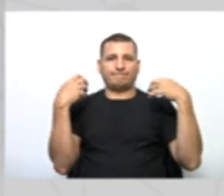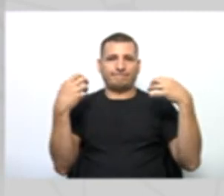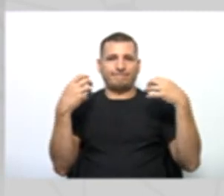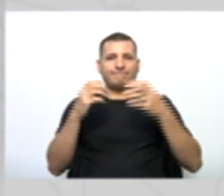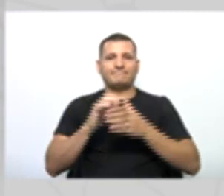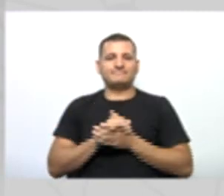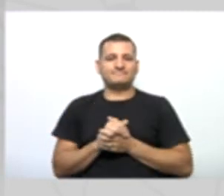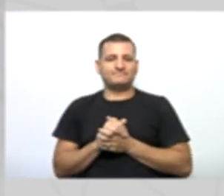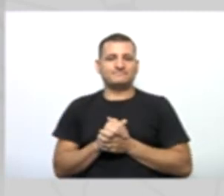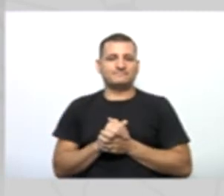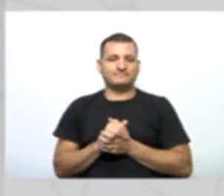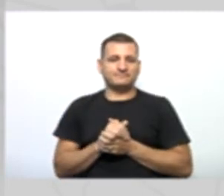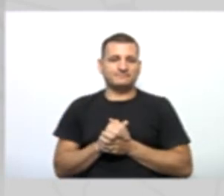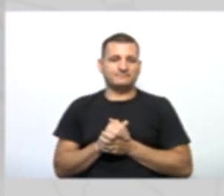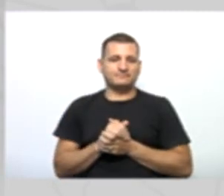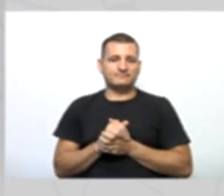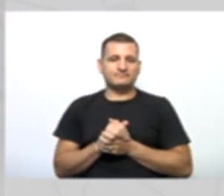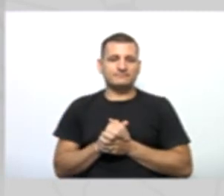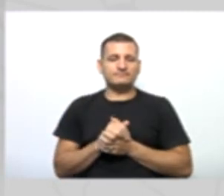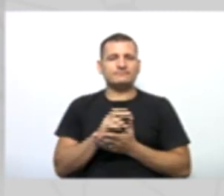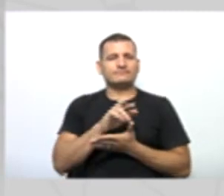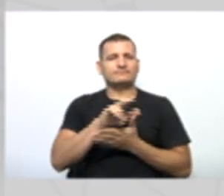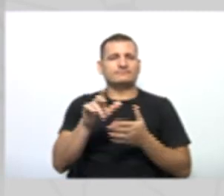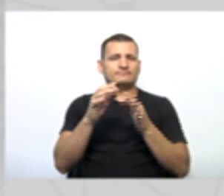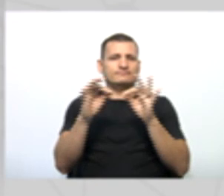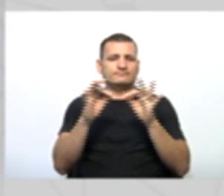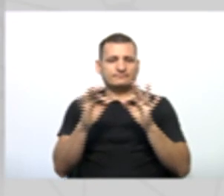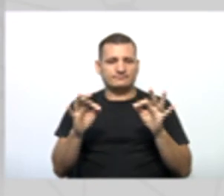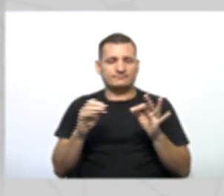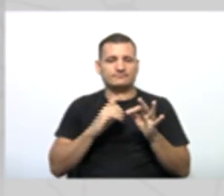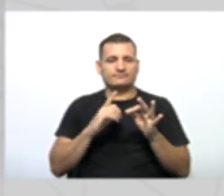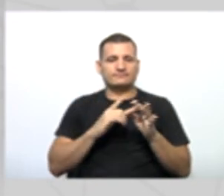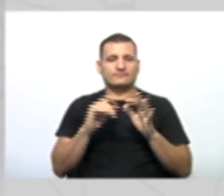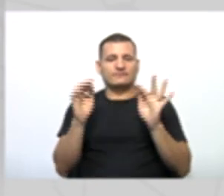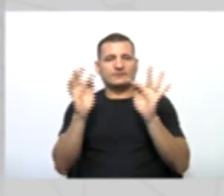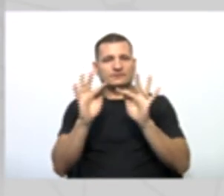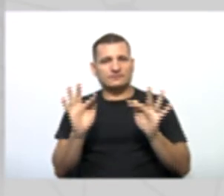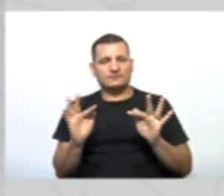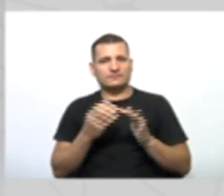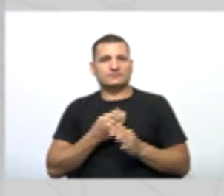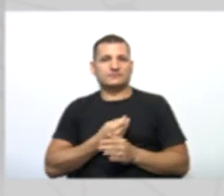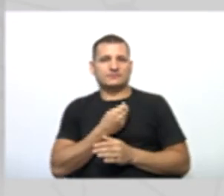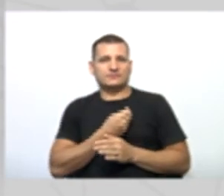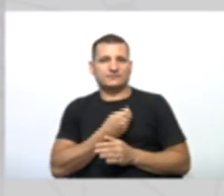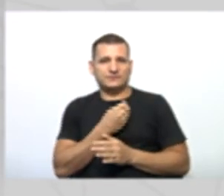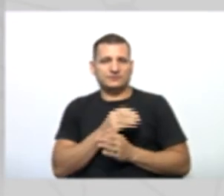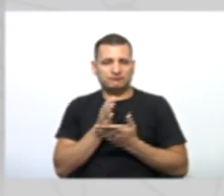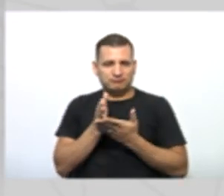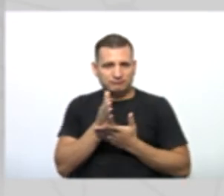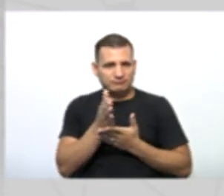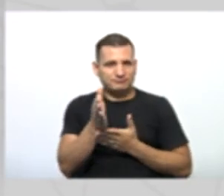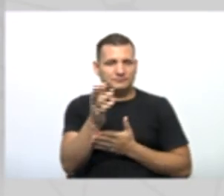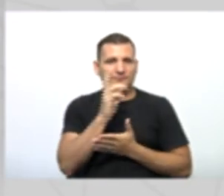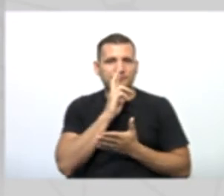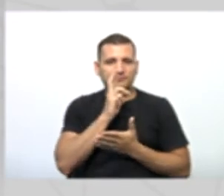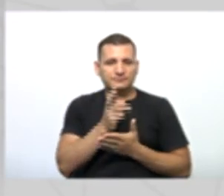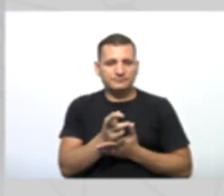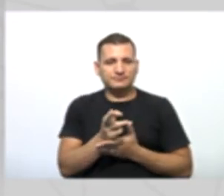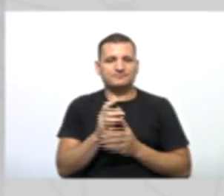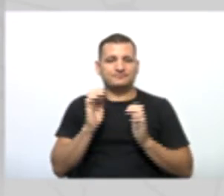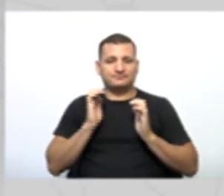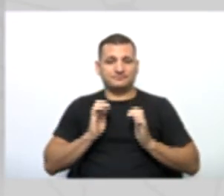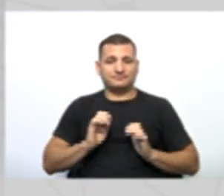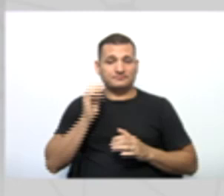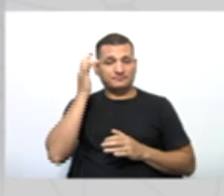gente tinha várias frases. Felicidade é vida conduzida pela razão. Ele criou a ética ou a filosofia